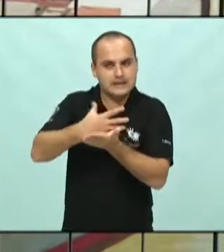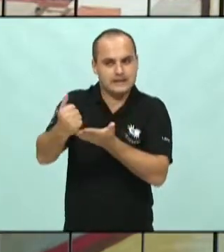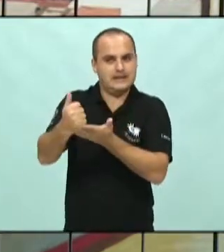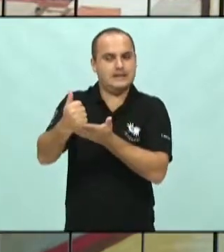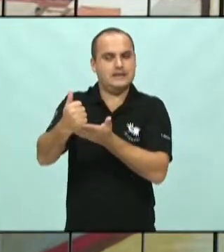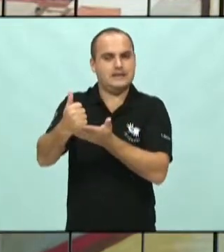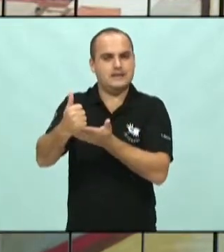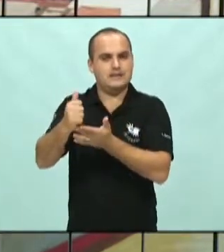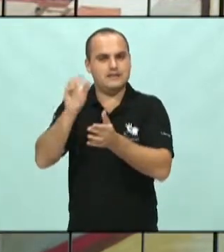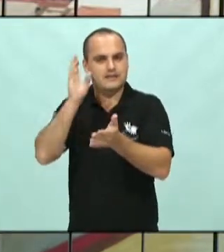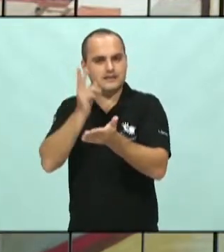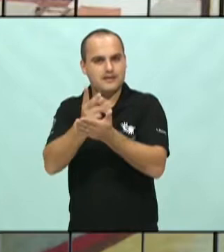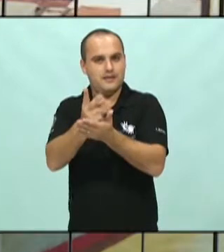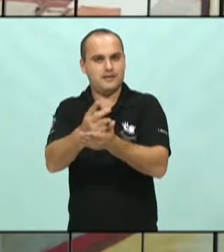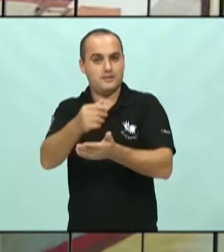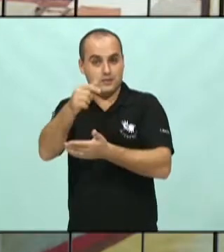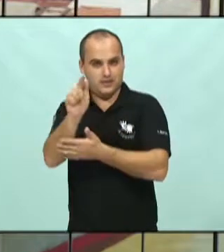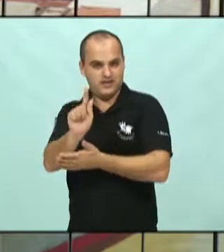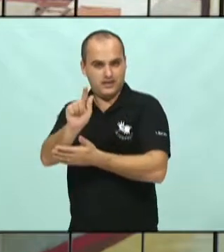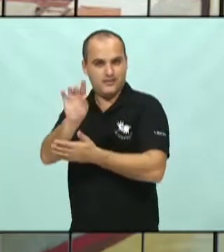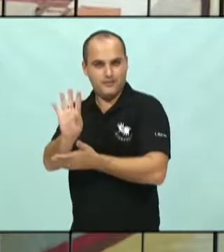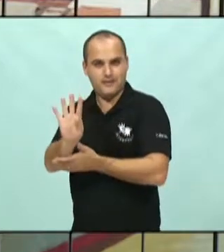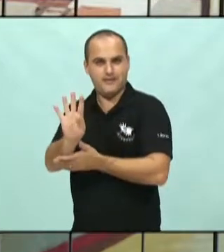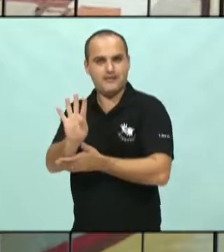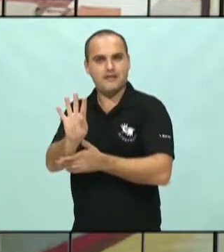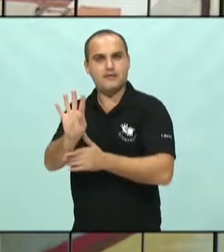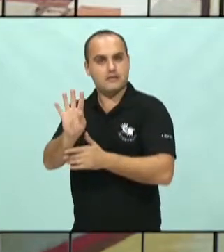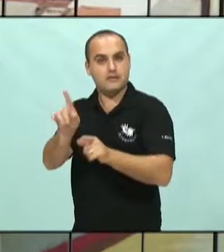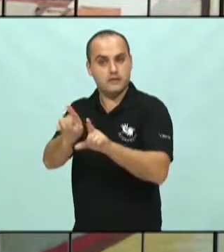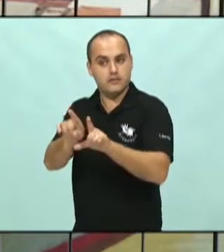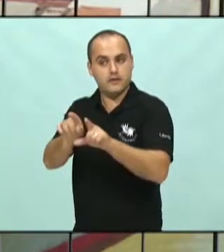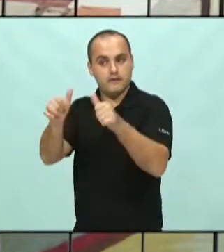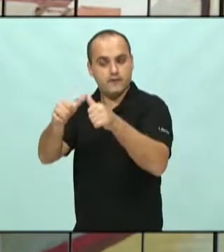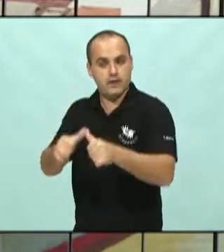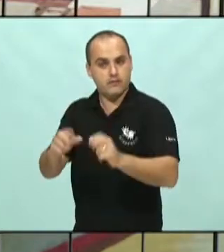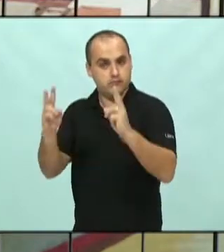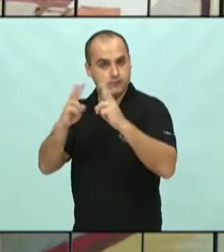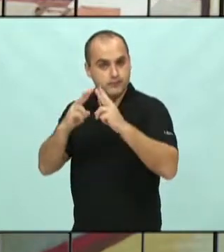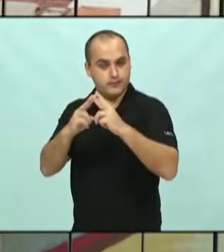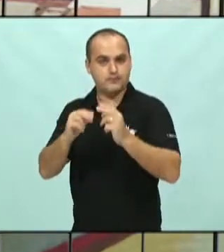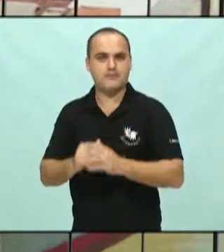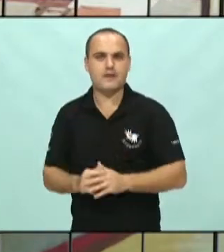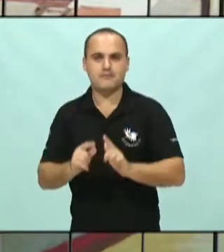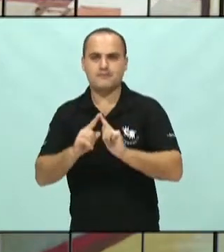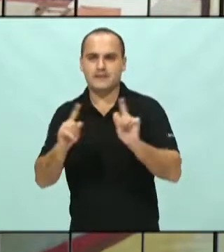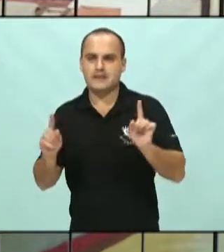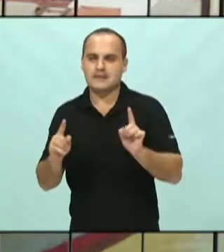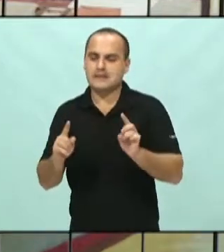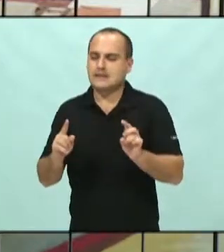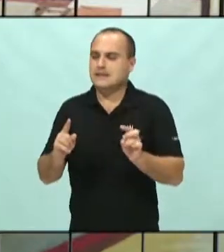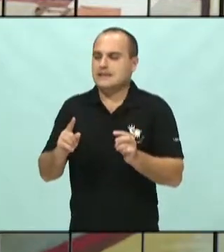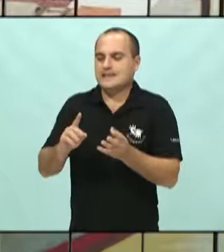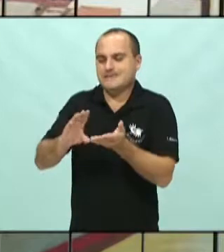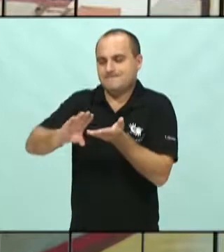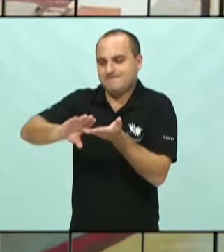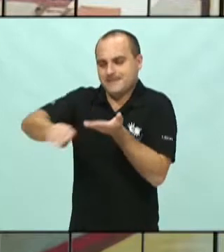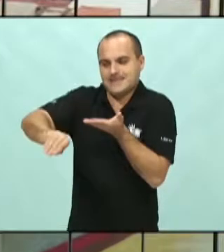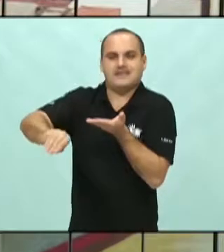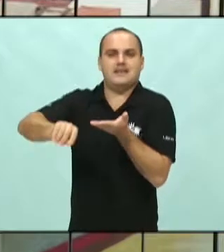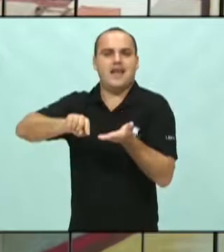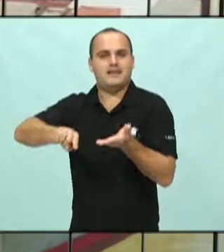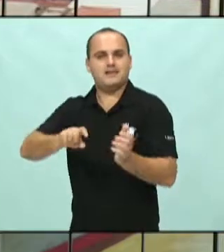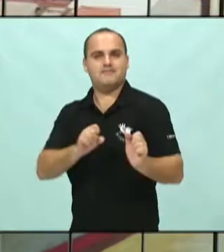né, criou uma expectativa de que a gente pudesse também estar na semifinal. Infelizmente acabamos deixando escapar, né, essa